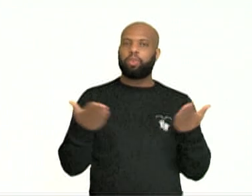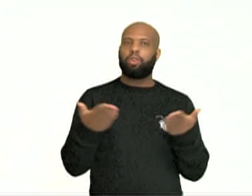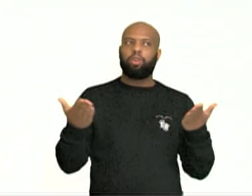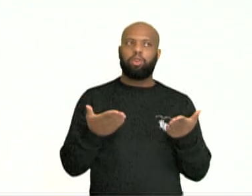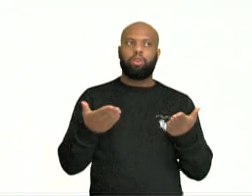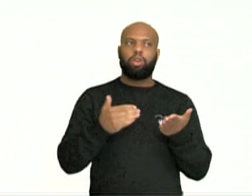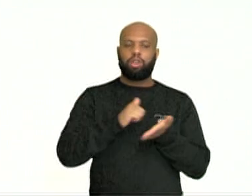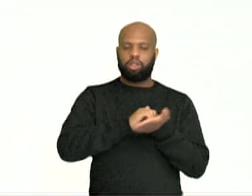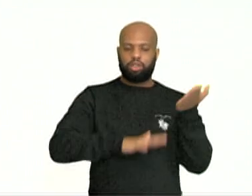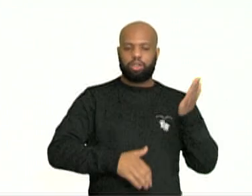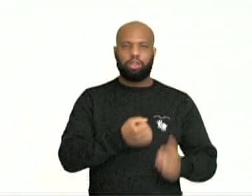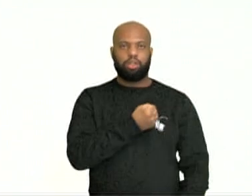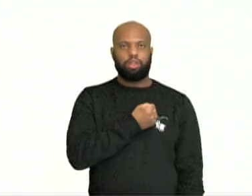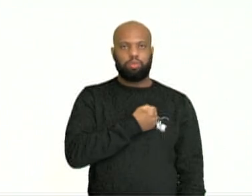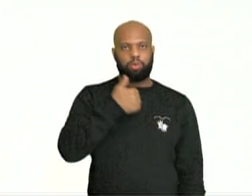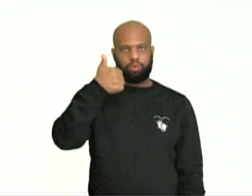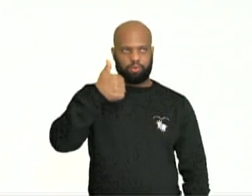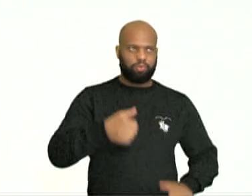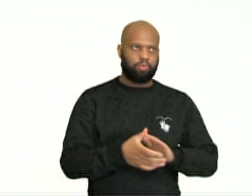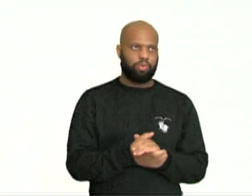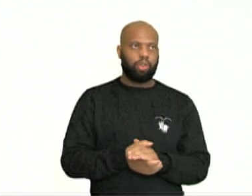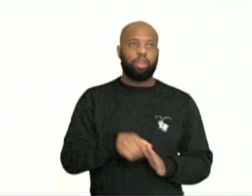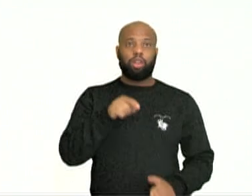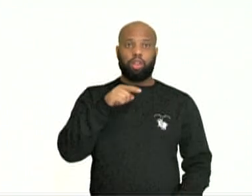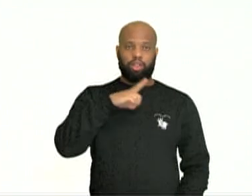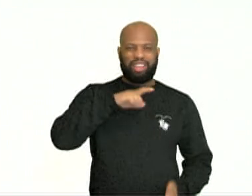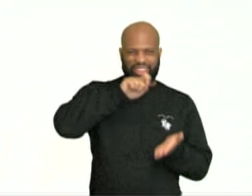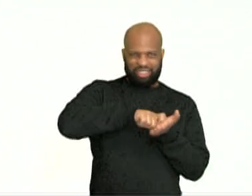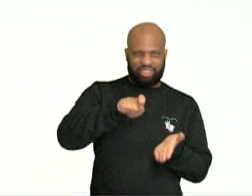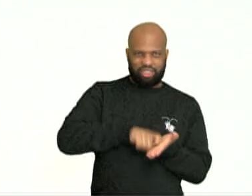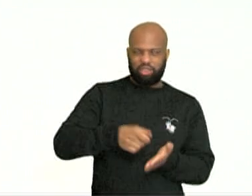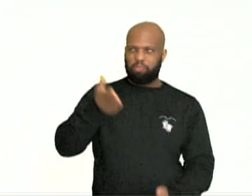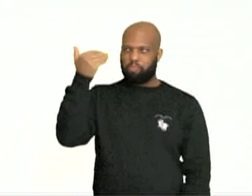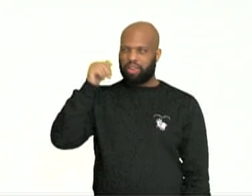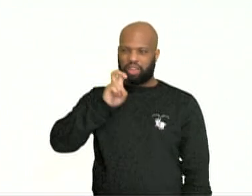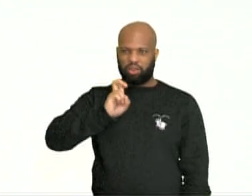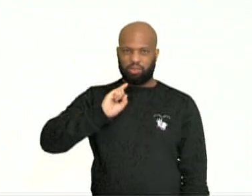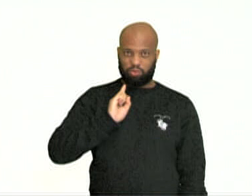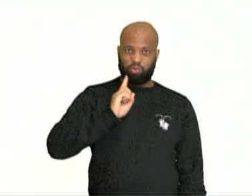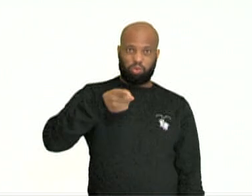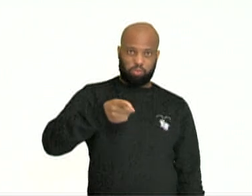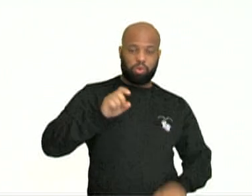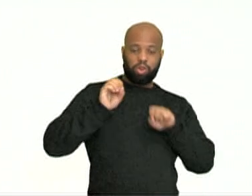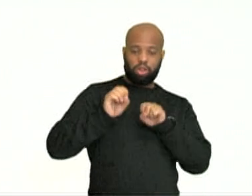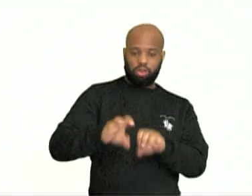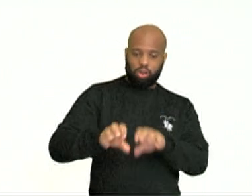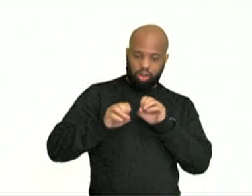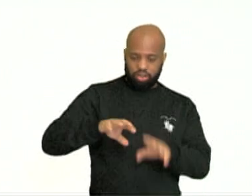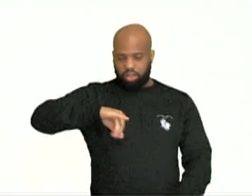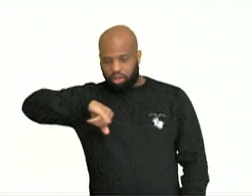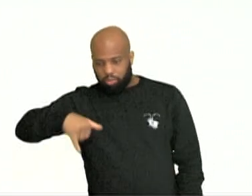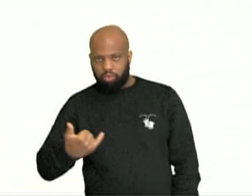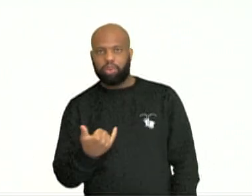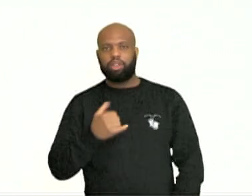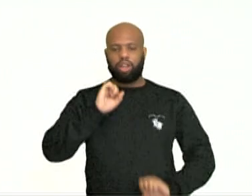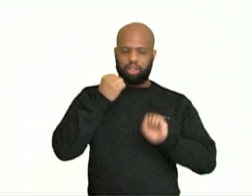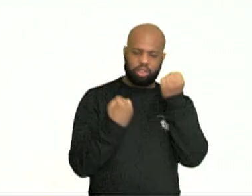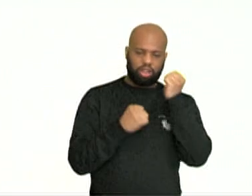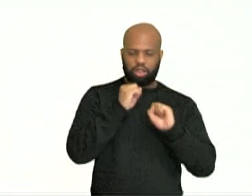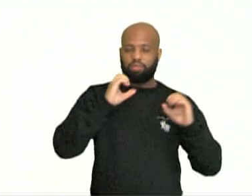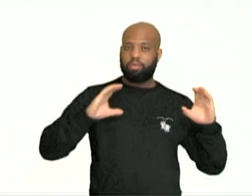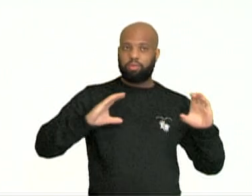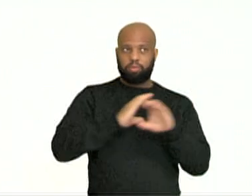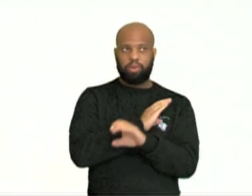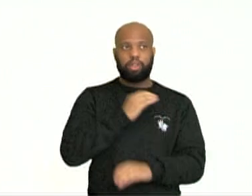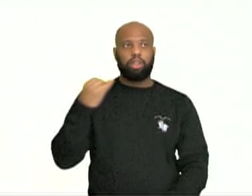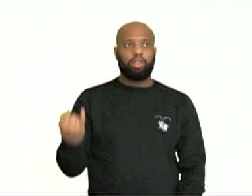nossa primeira atividade, pessoal. Escritos com mais de 5.000 anos ensinam que para aproveitar o exercício de forma